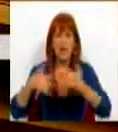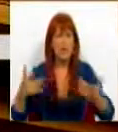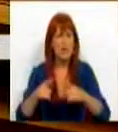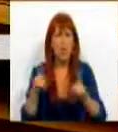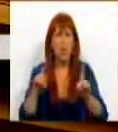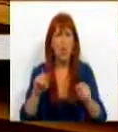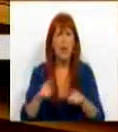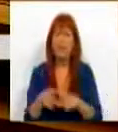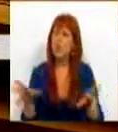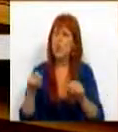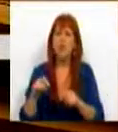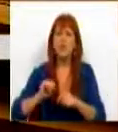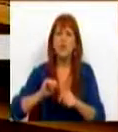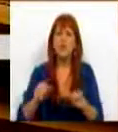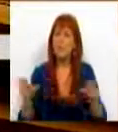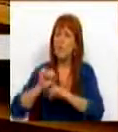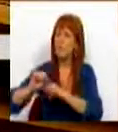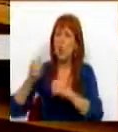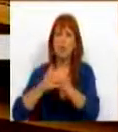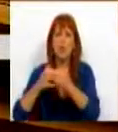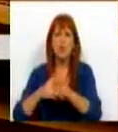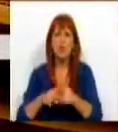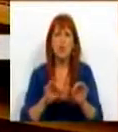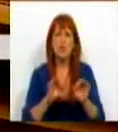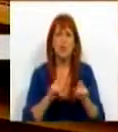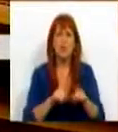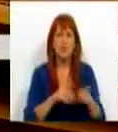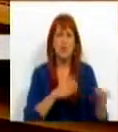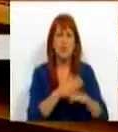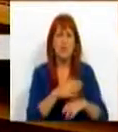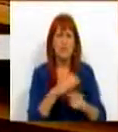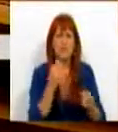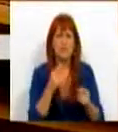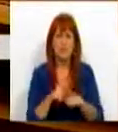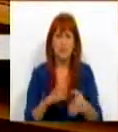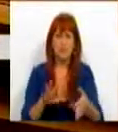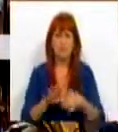não é virar novos contra idosos ou tratar indiferenciamente crianças e jovens idosos. Obrigado.